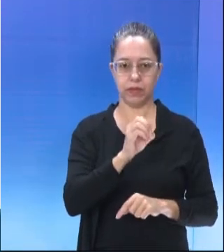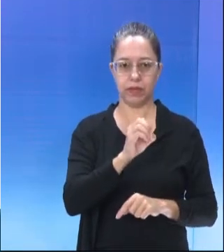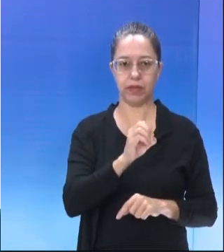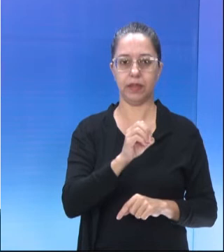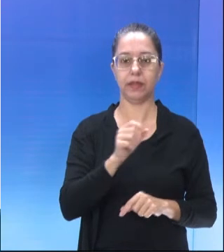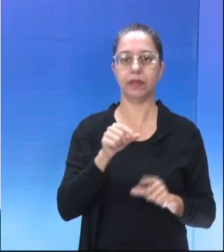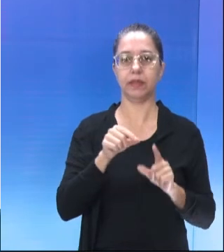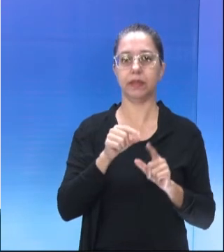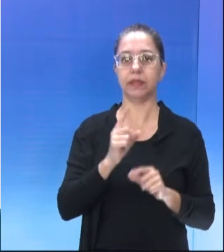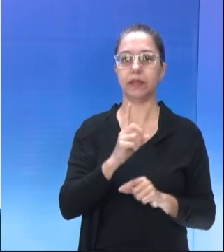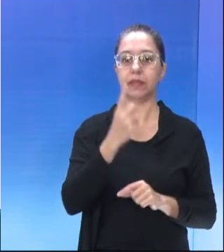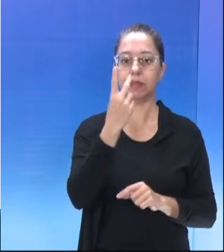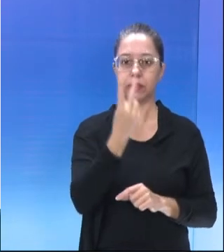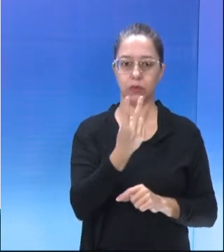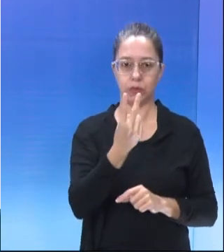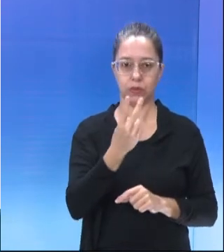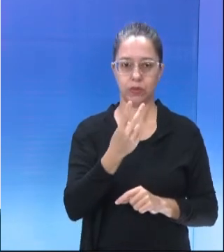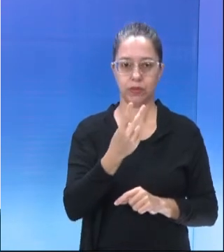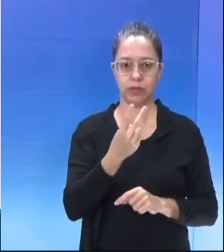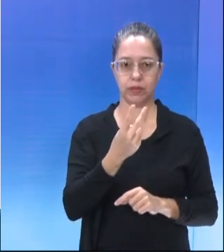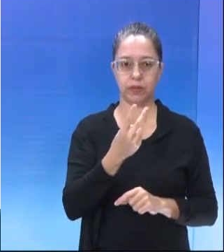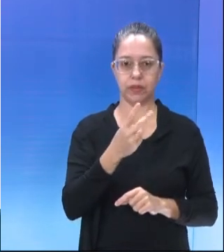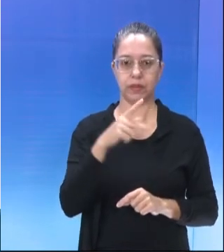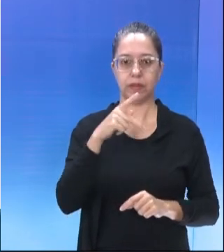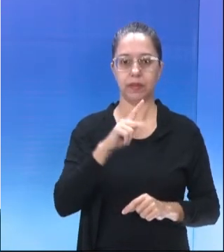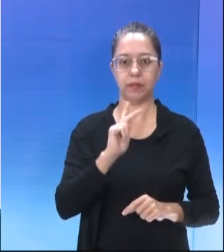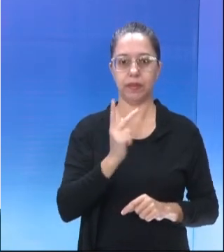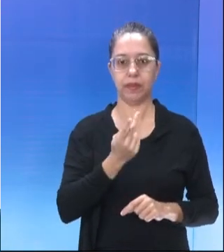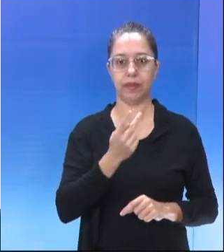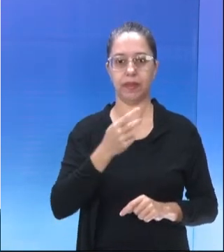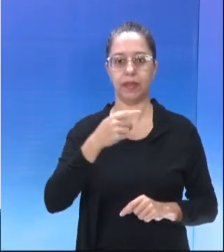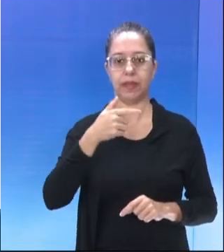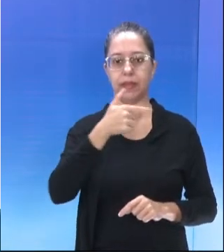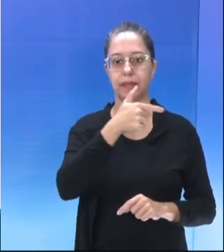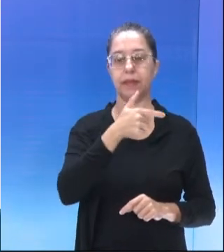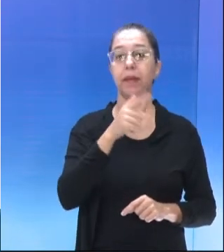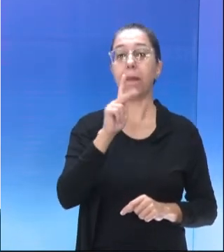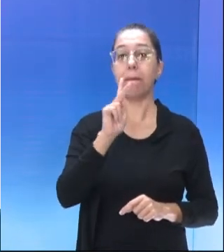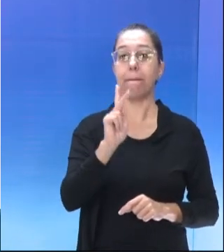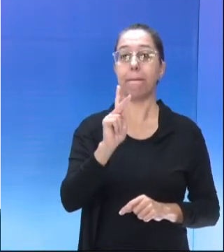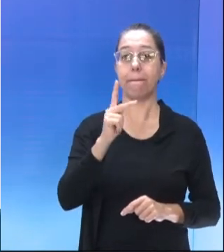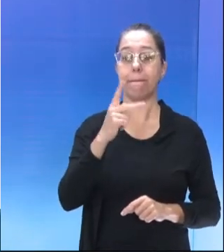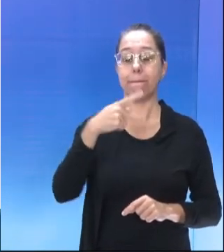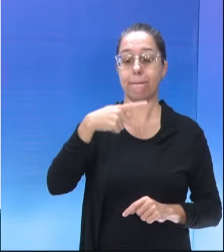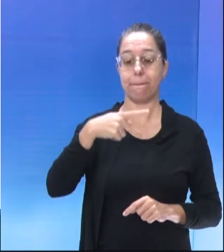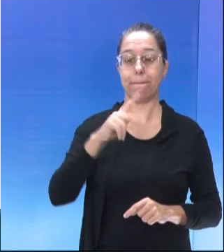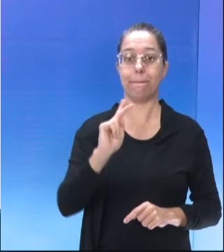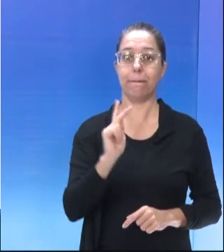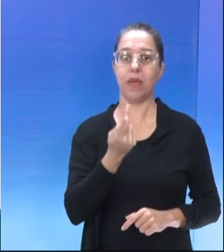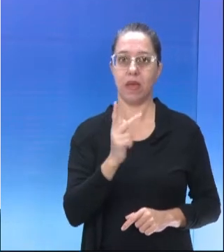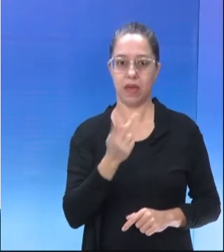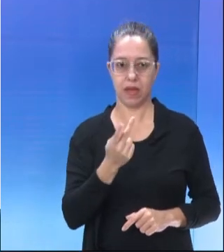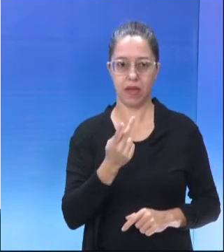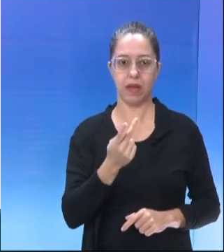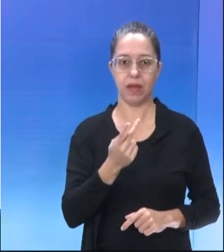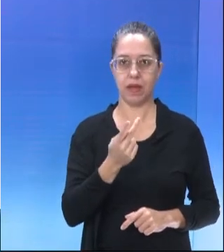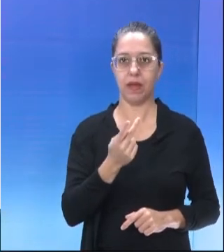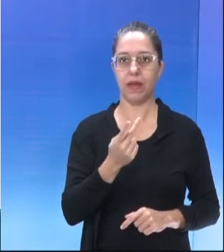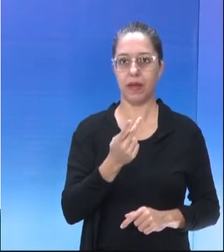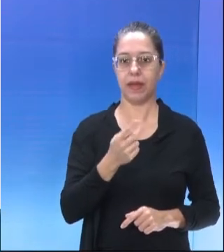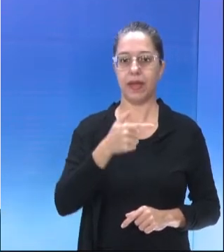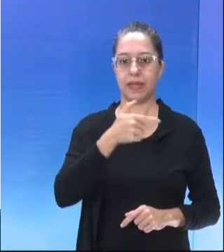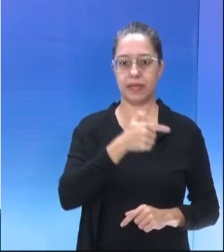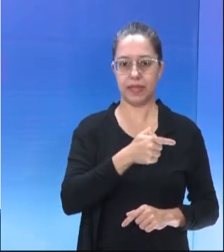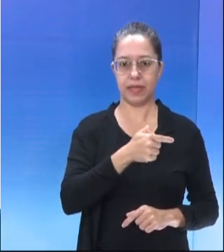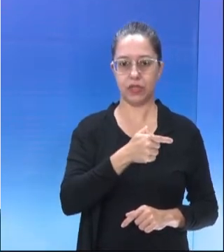7, 30 graus Celsius com pH 7. Você vê que a única coisa que está mudando nessa primeira realidade aqui, nessa primeira